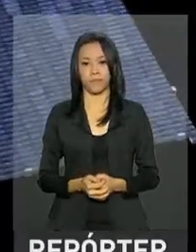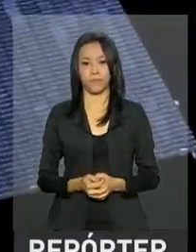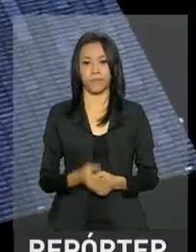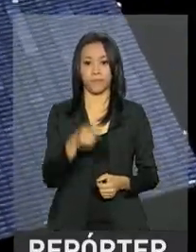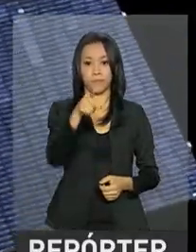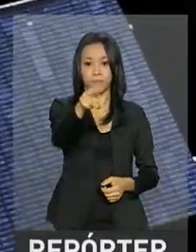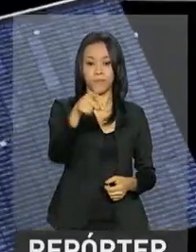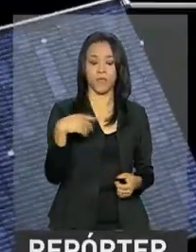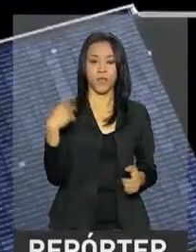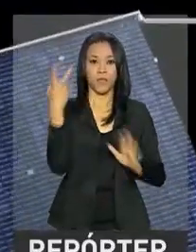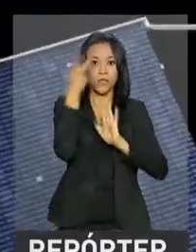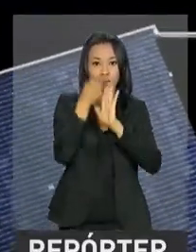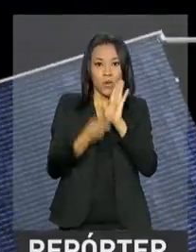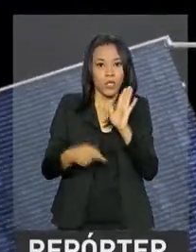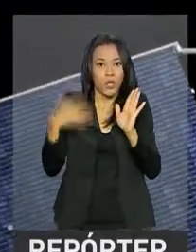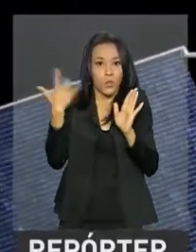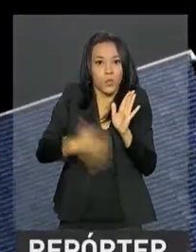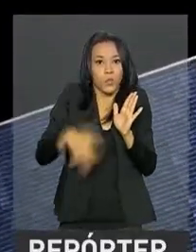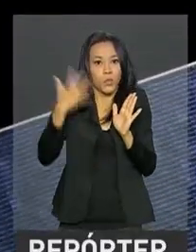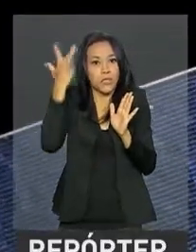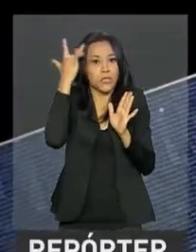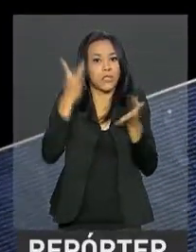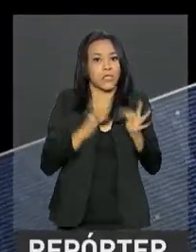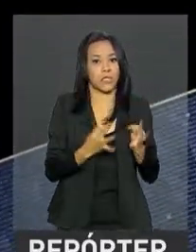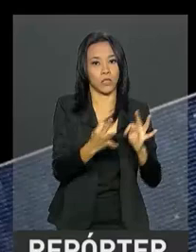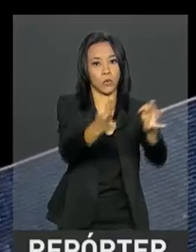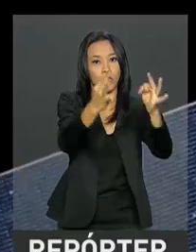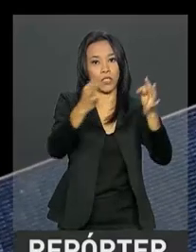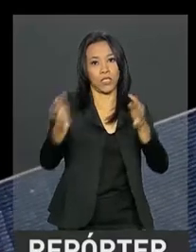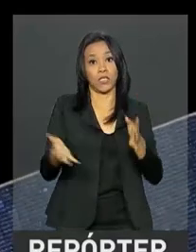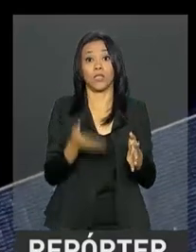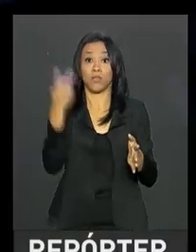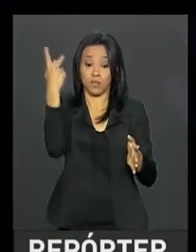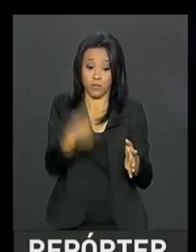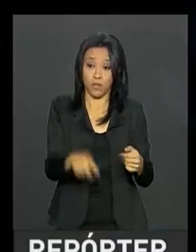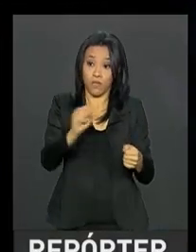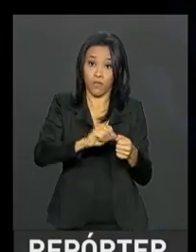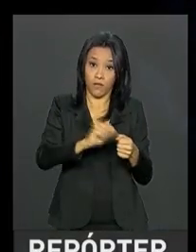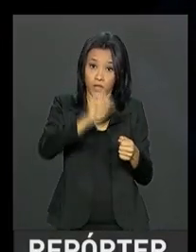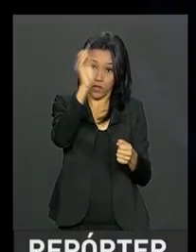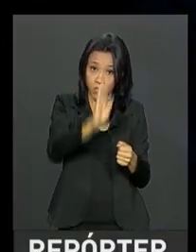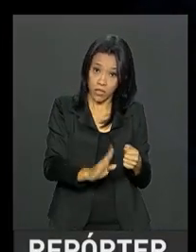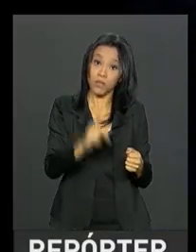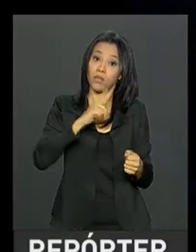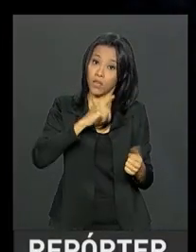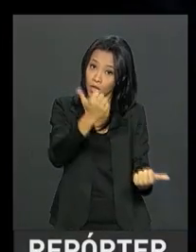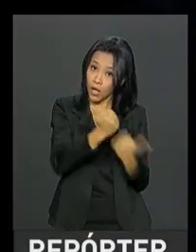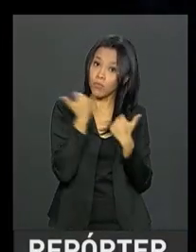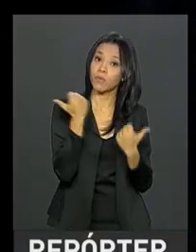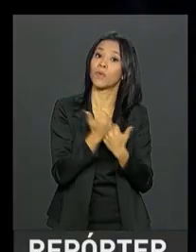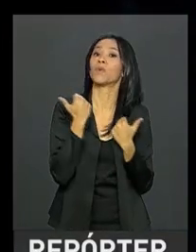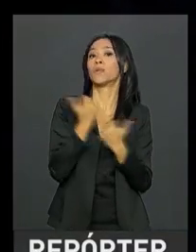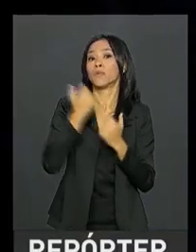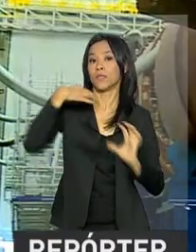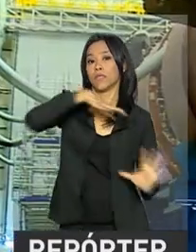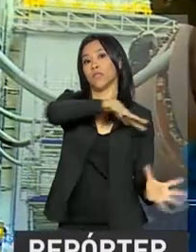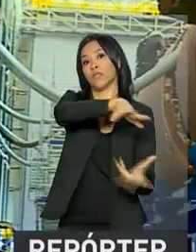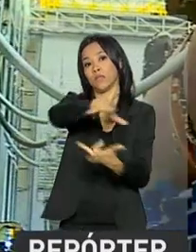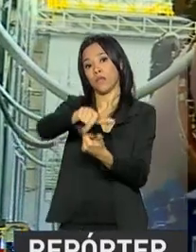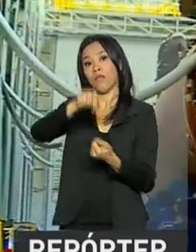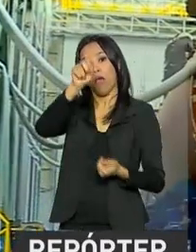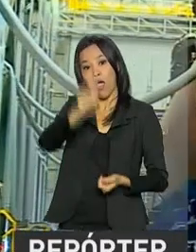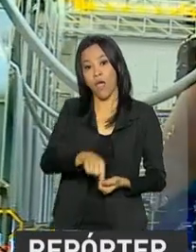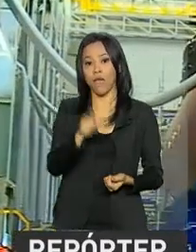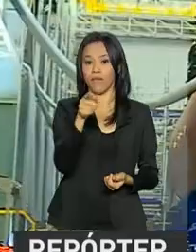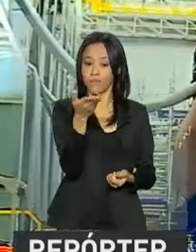os grandes projetos de tecnologia e inovação desenvolvidos no brasil contam com a cooperação internacional é o caso do